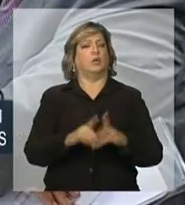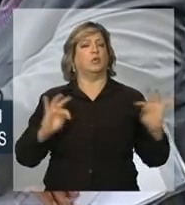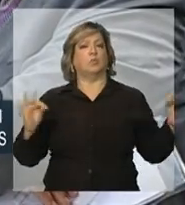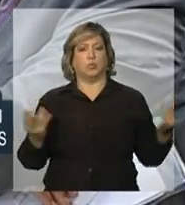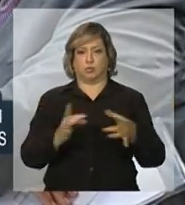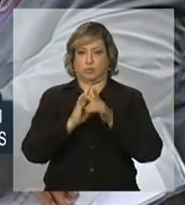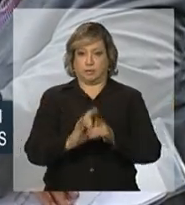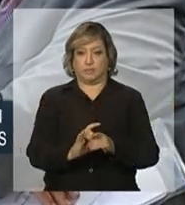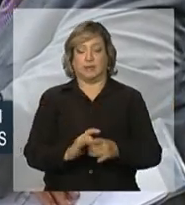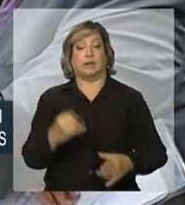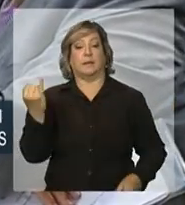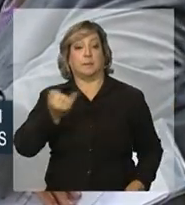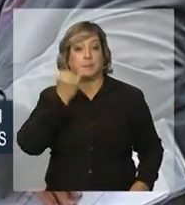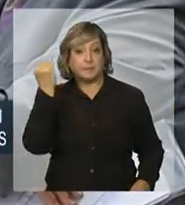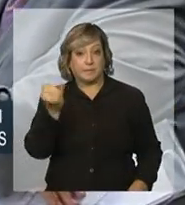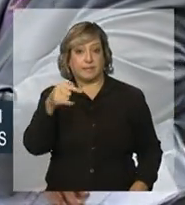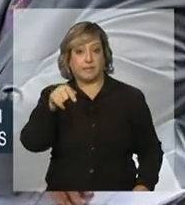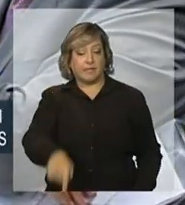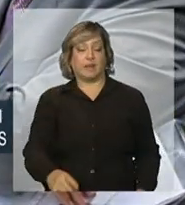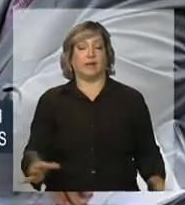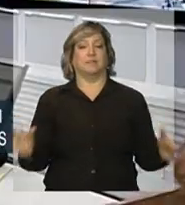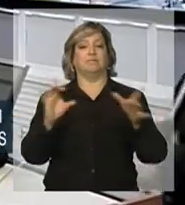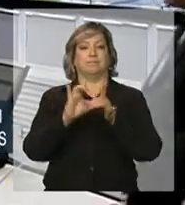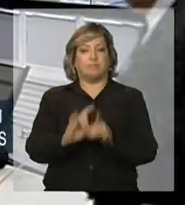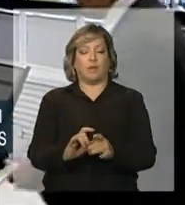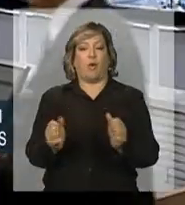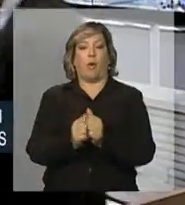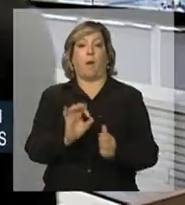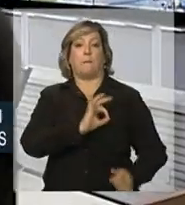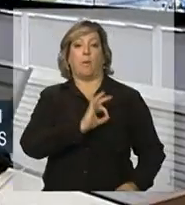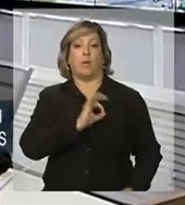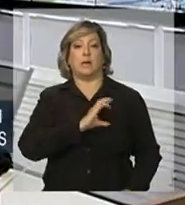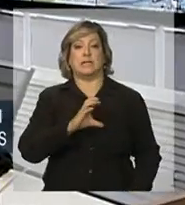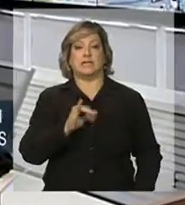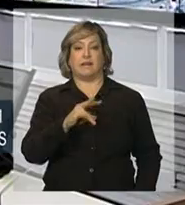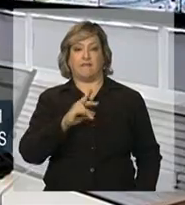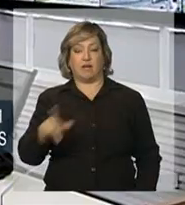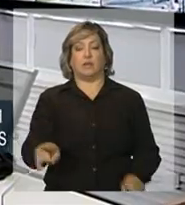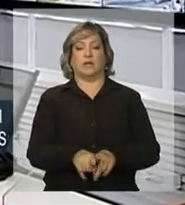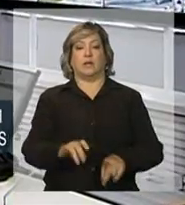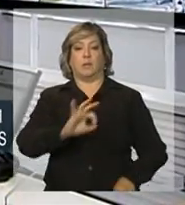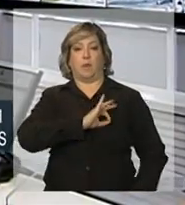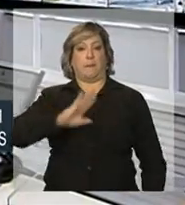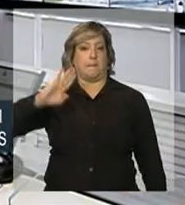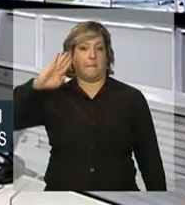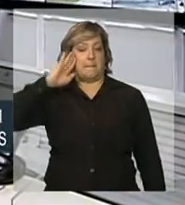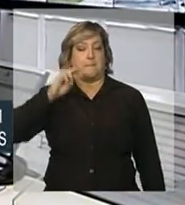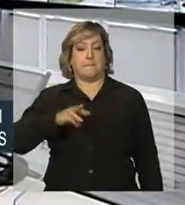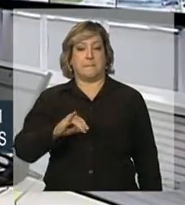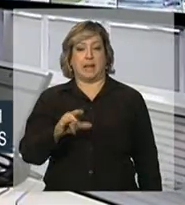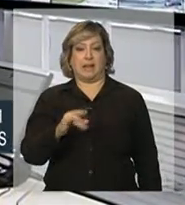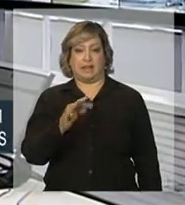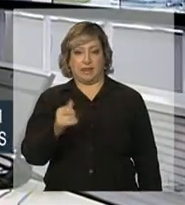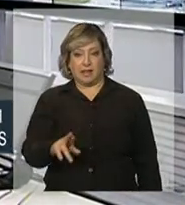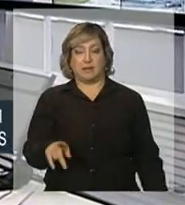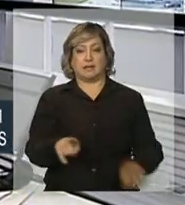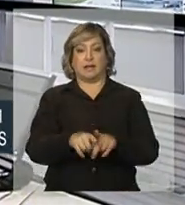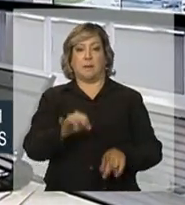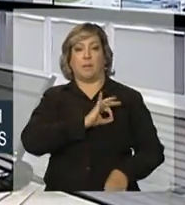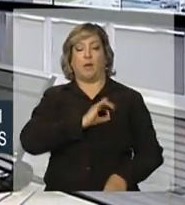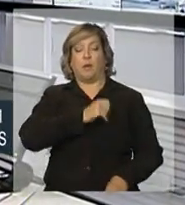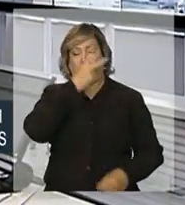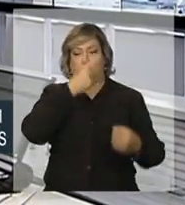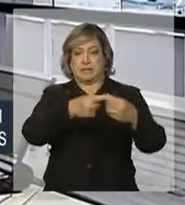importante e relevante, essa integração com as polícias civis e militares, e com as polícias municipais,